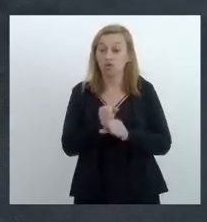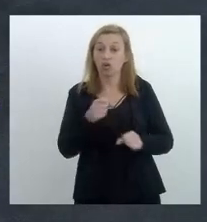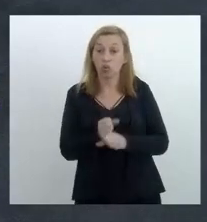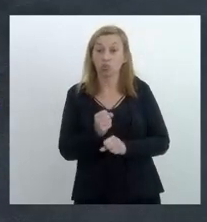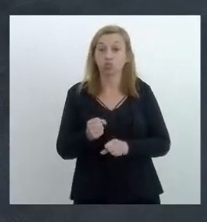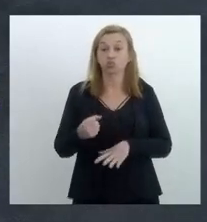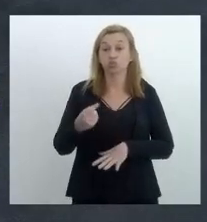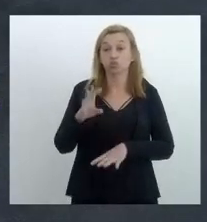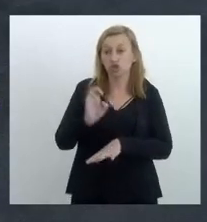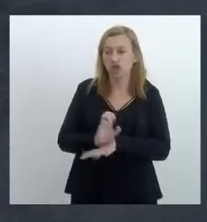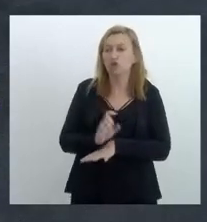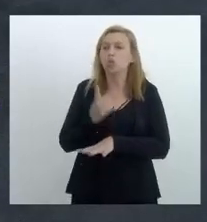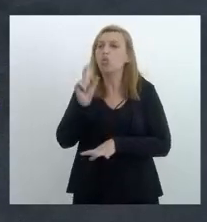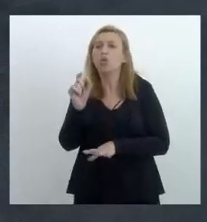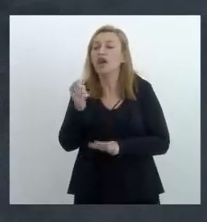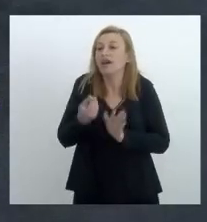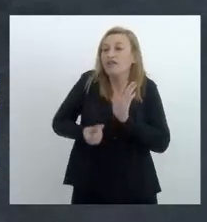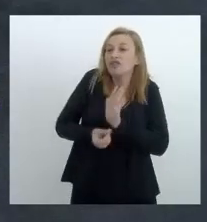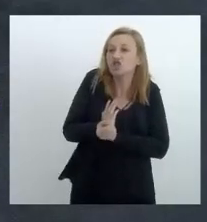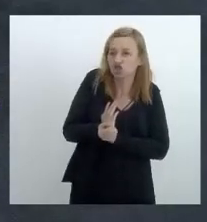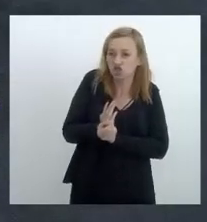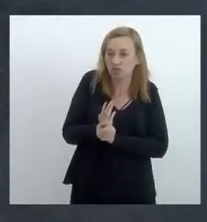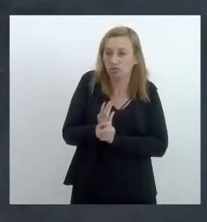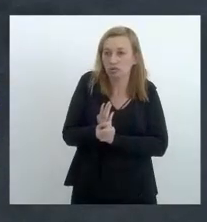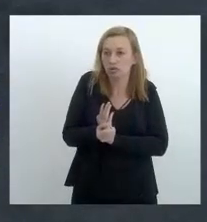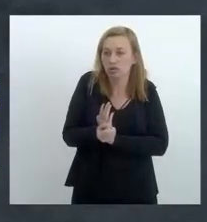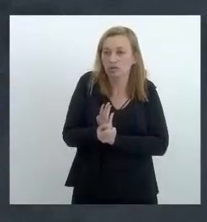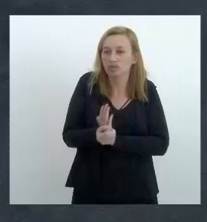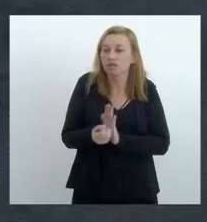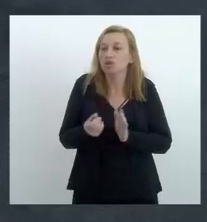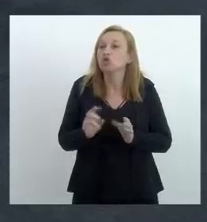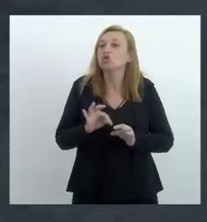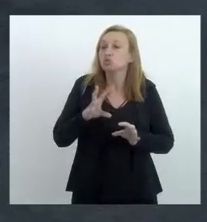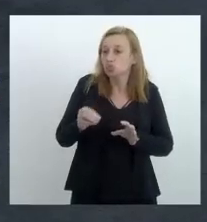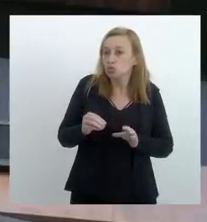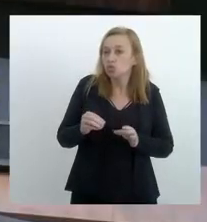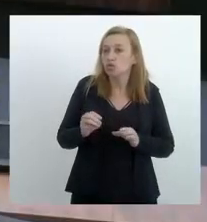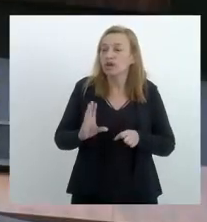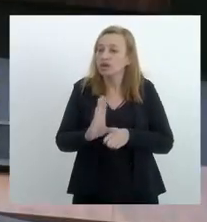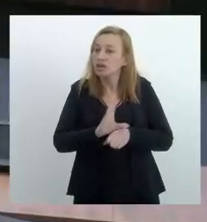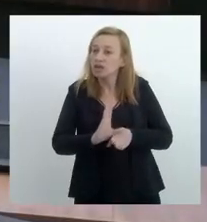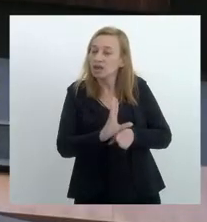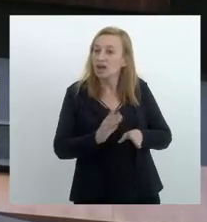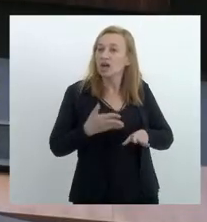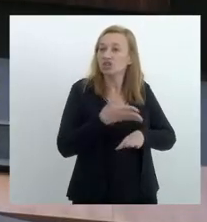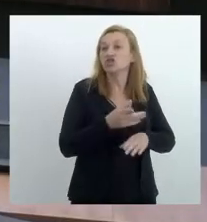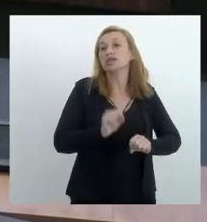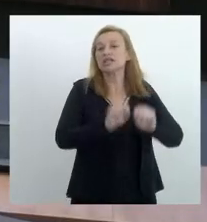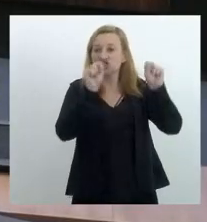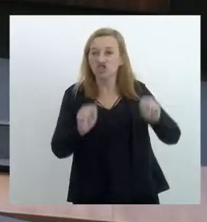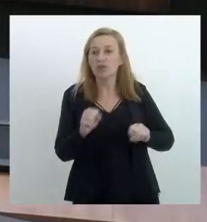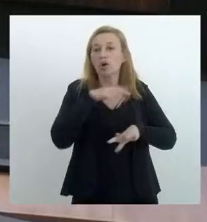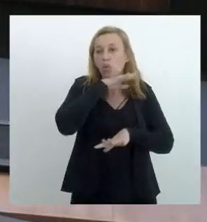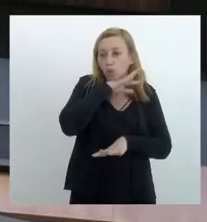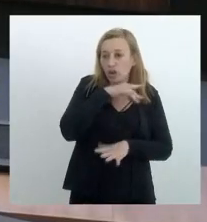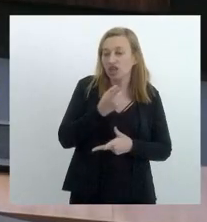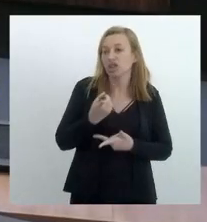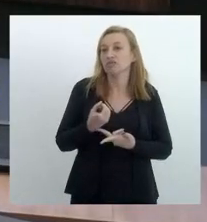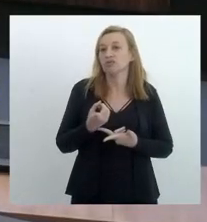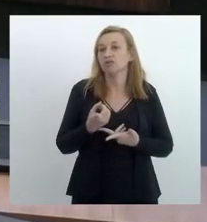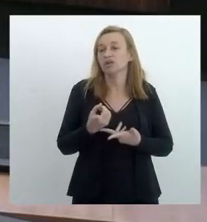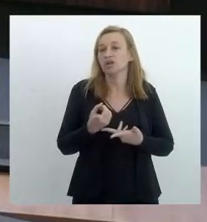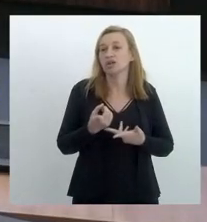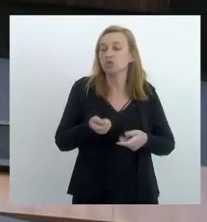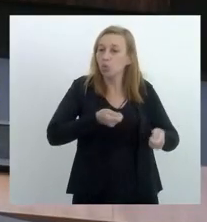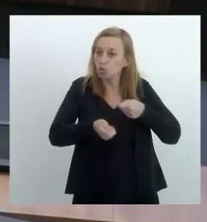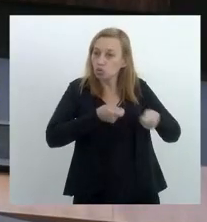definir o que vai ser investido, uma vez que tudo vai ter que passar por esse conselho e nesse sistema cruel que foi montado de controle